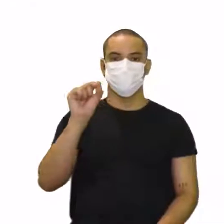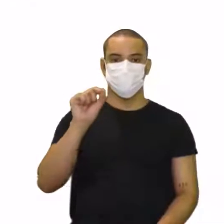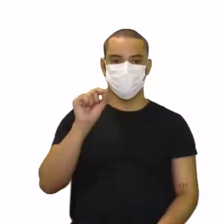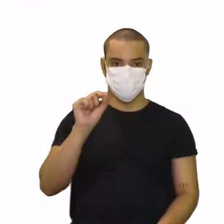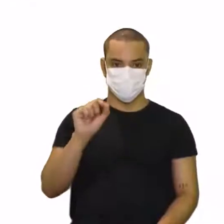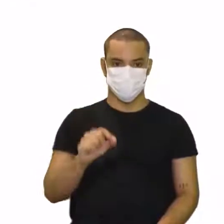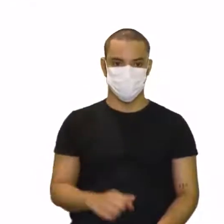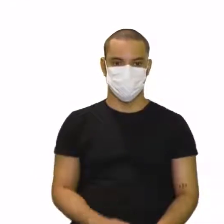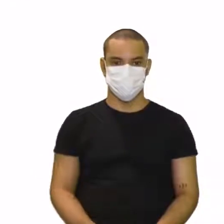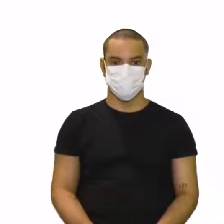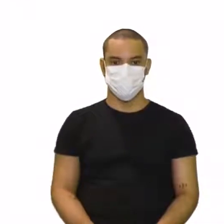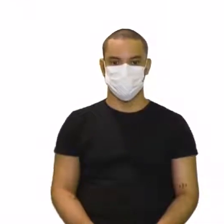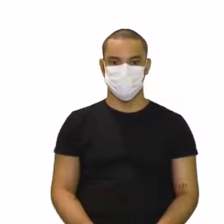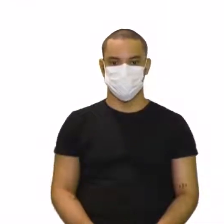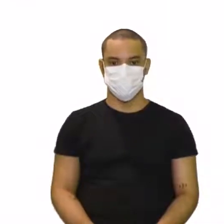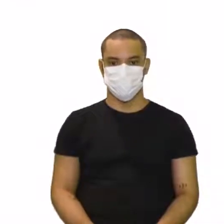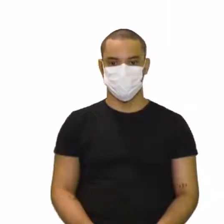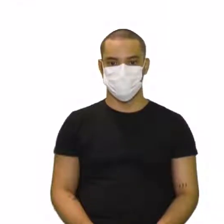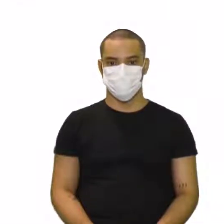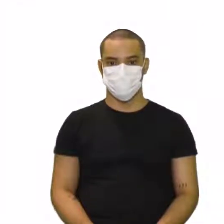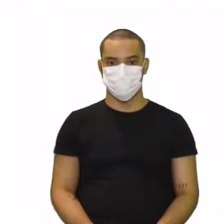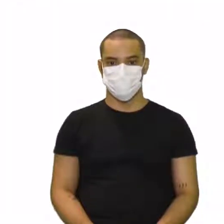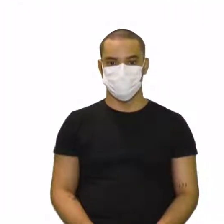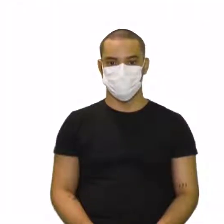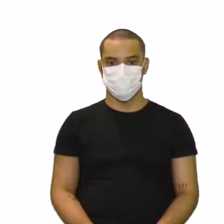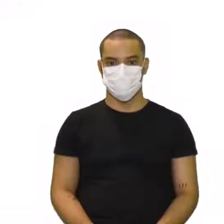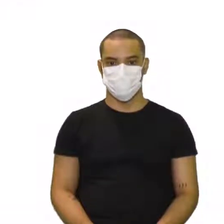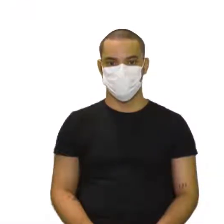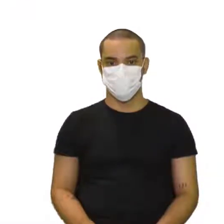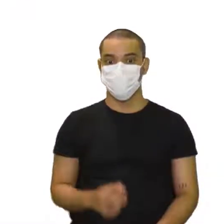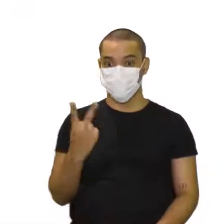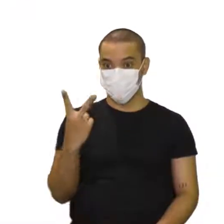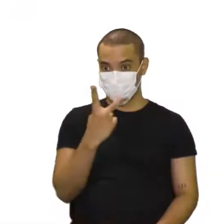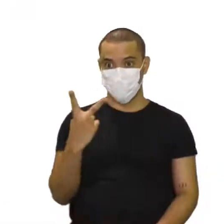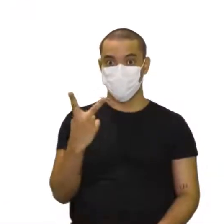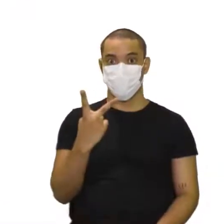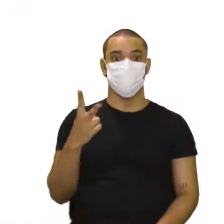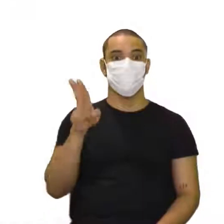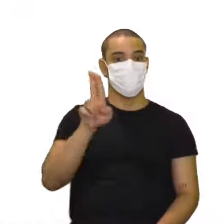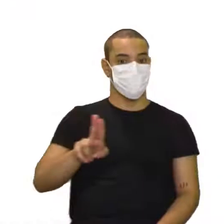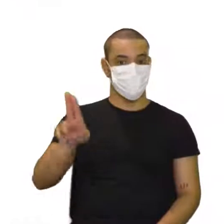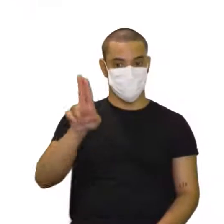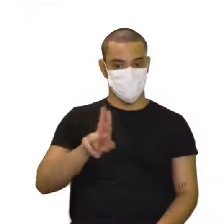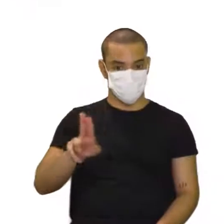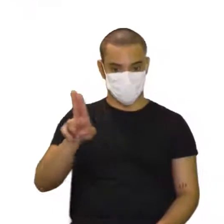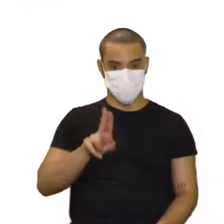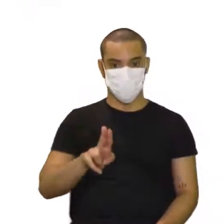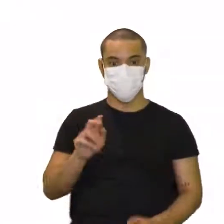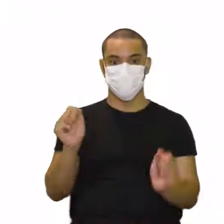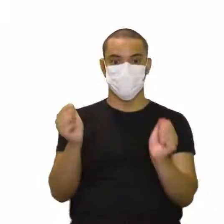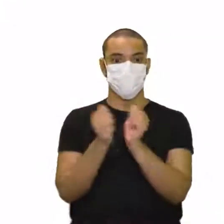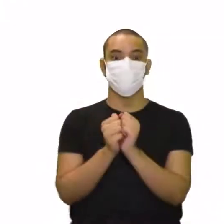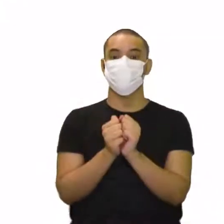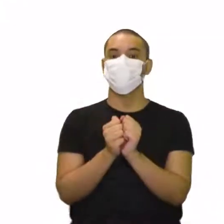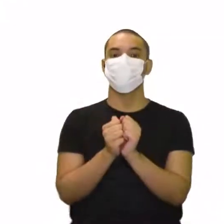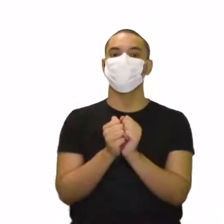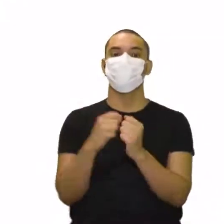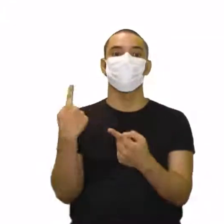grifar aqui, ó, vou usar essa parte e vou usar essa parte aqui, ó. Aí você diz por